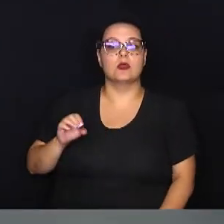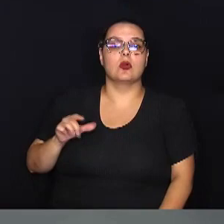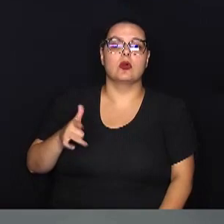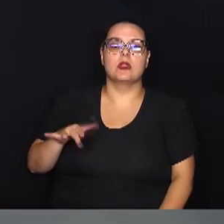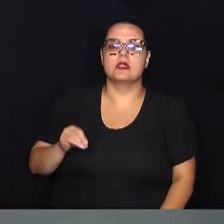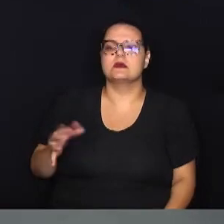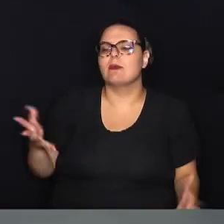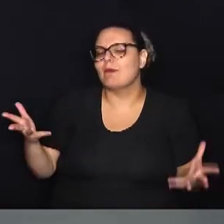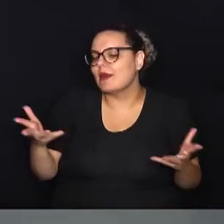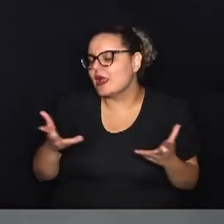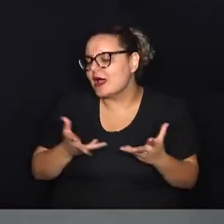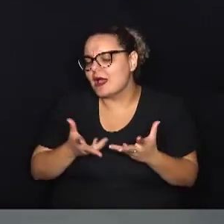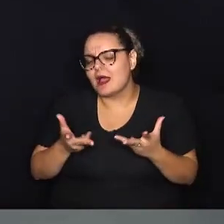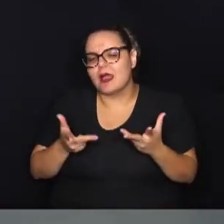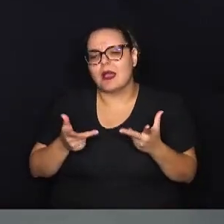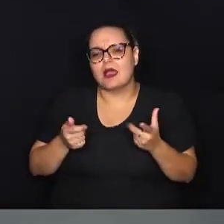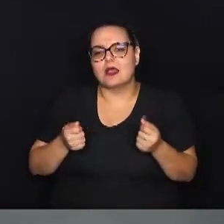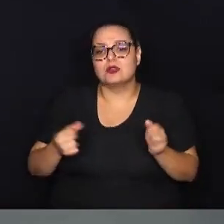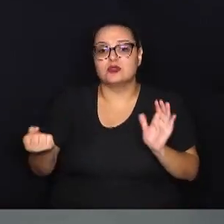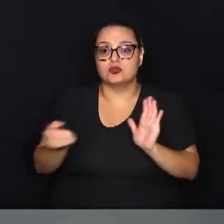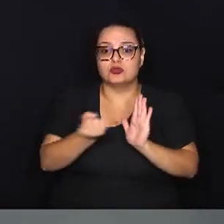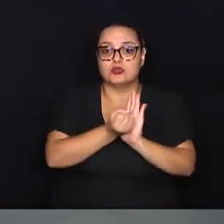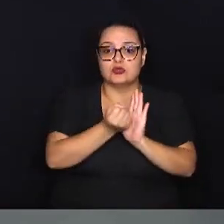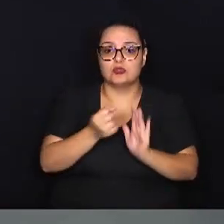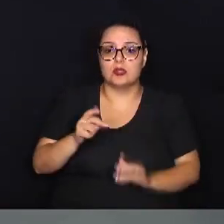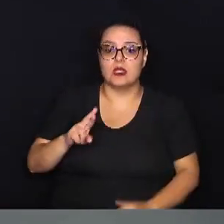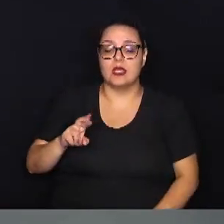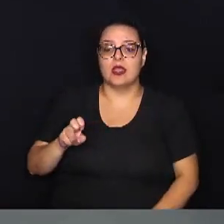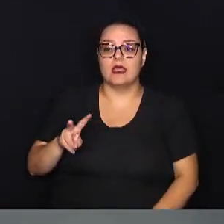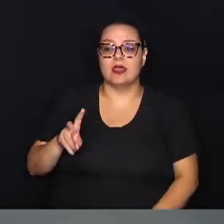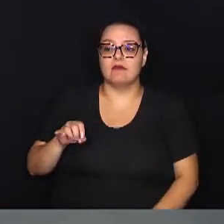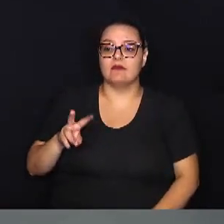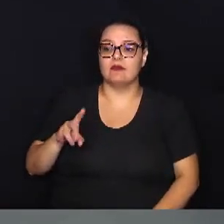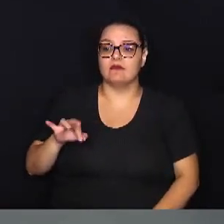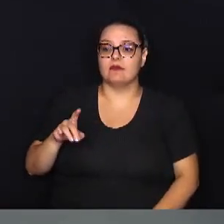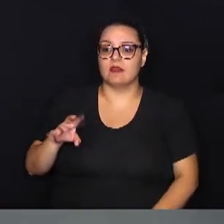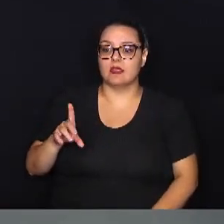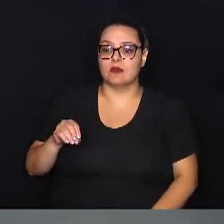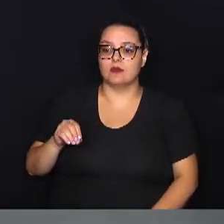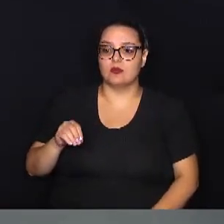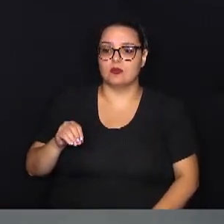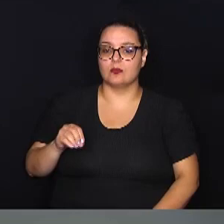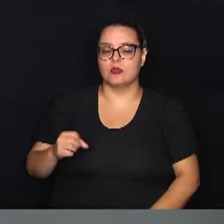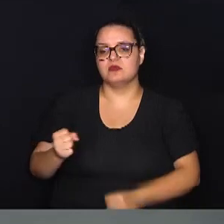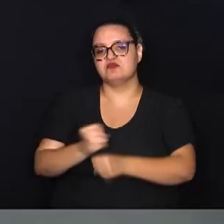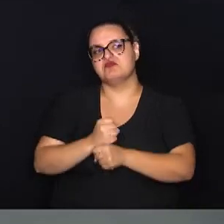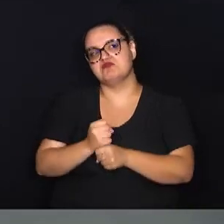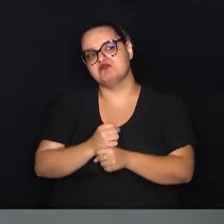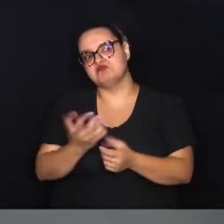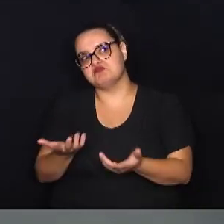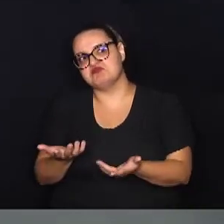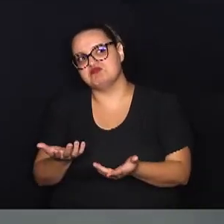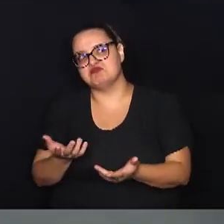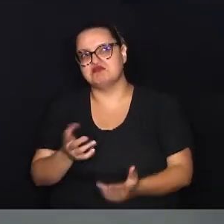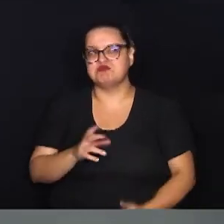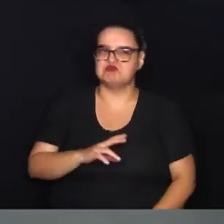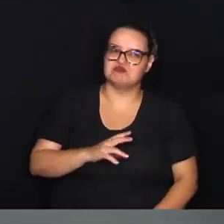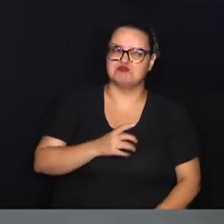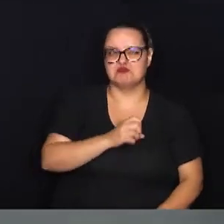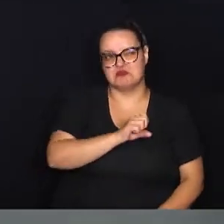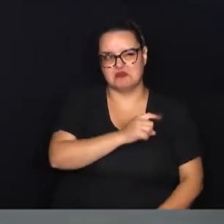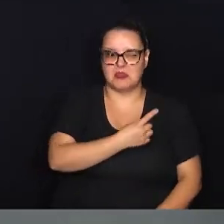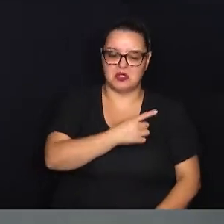preciosa de um selo chamado Revivendo, que virada dos anos 80